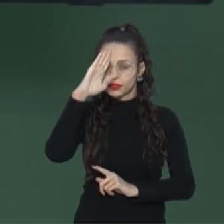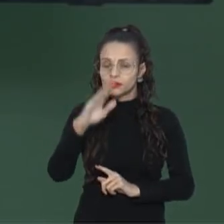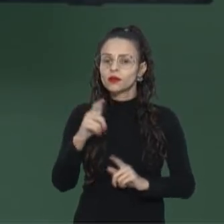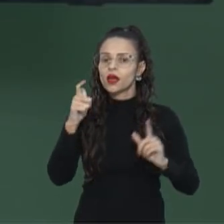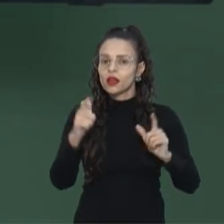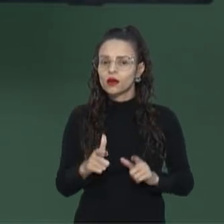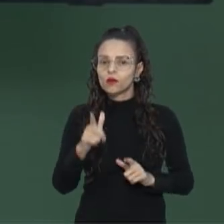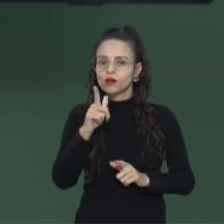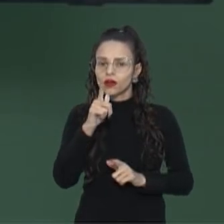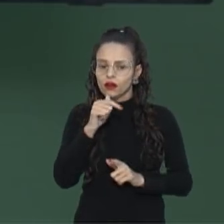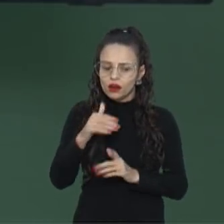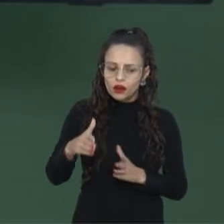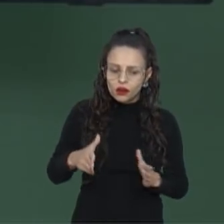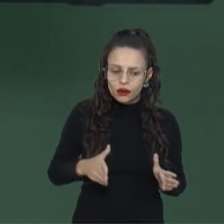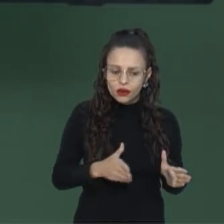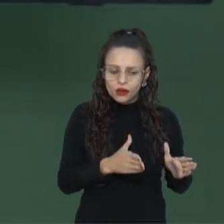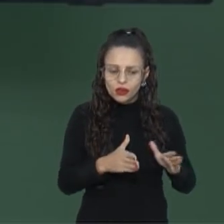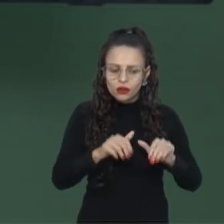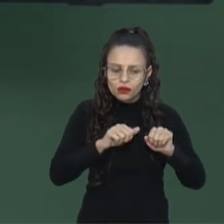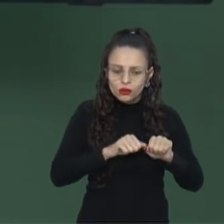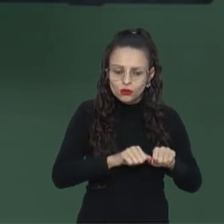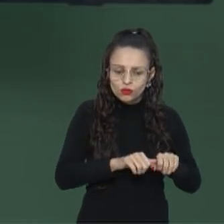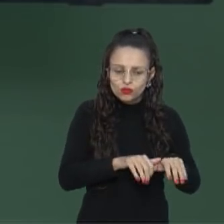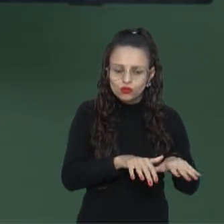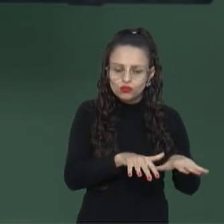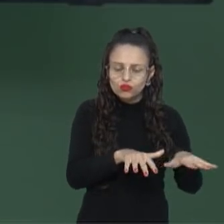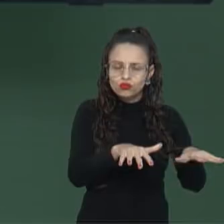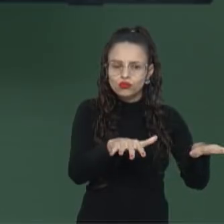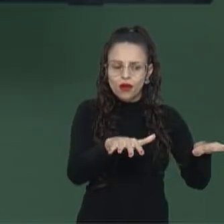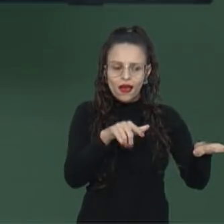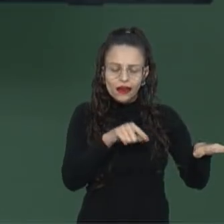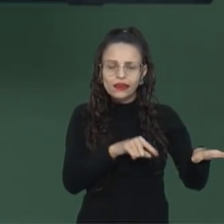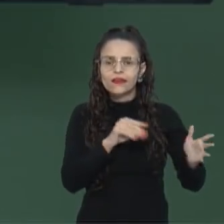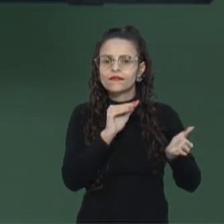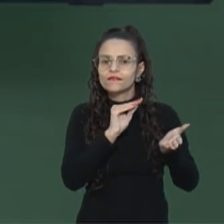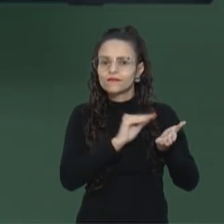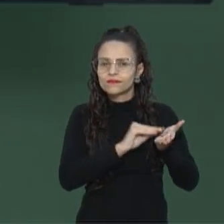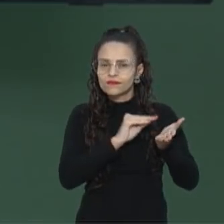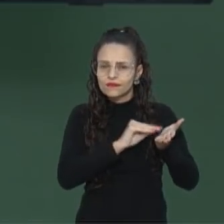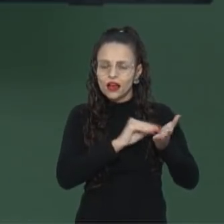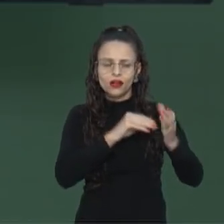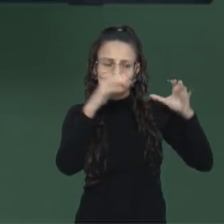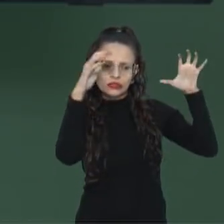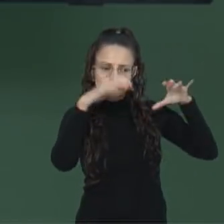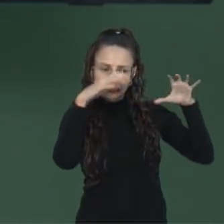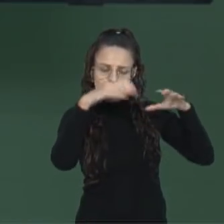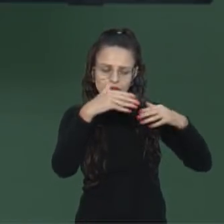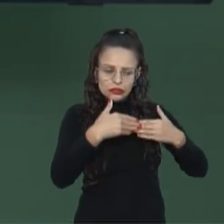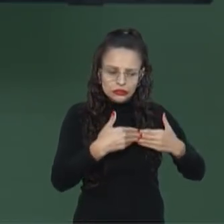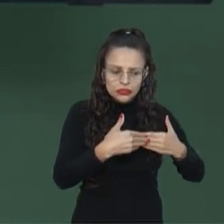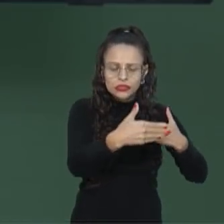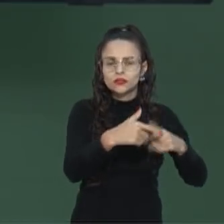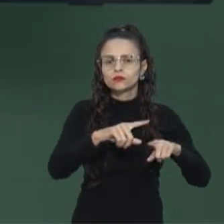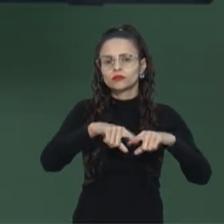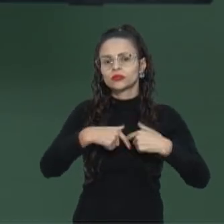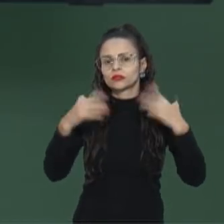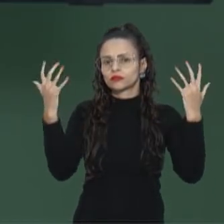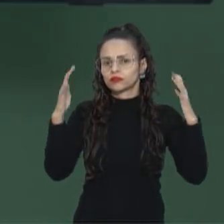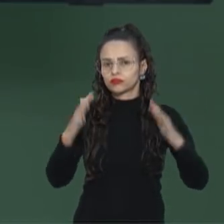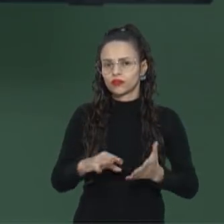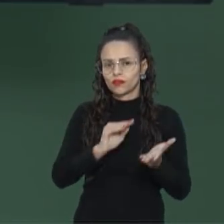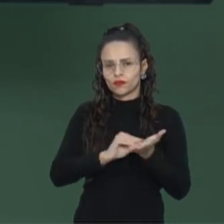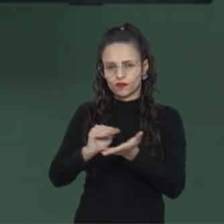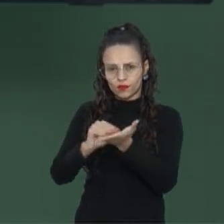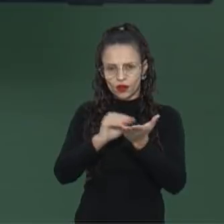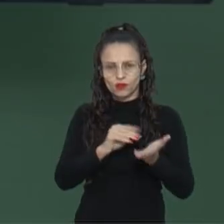dos rios, que é onde? Região do Primeiro Planalto, Curitiba e região metropolitana, e segundo, começo do Segundo Planalto, ali